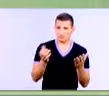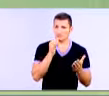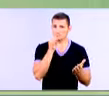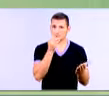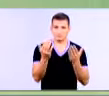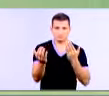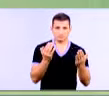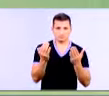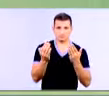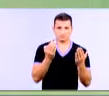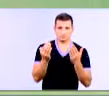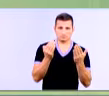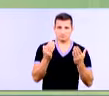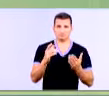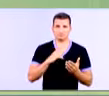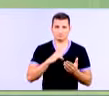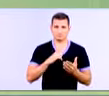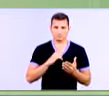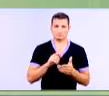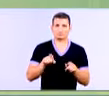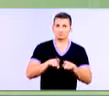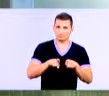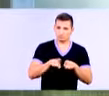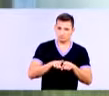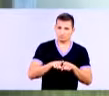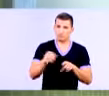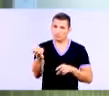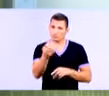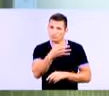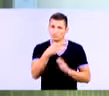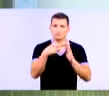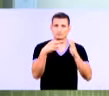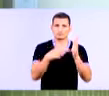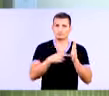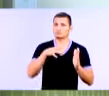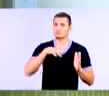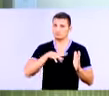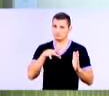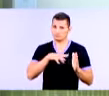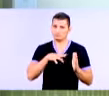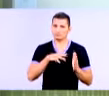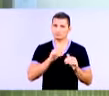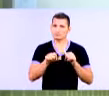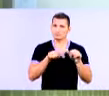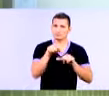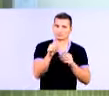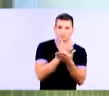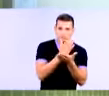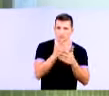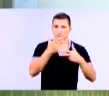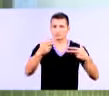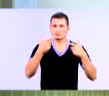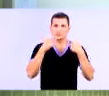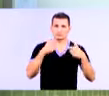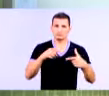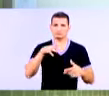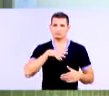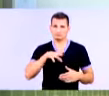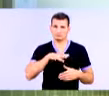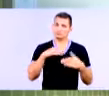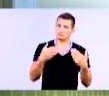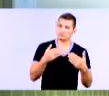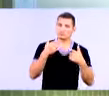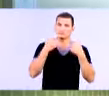analisar bem, tem o acordo ortográfico aí há pouco tempo e mudou alguns detalhes da nossa linguagem. A nossa linguagem tem